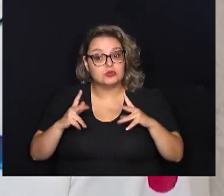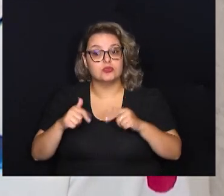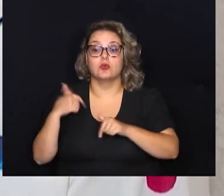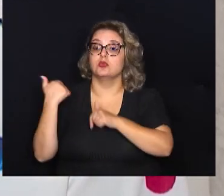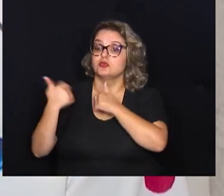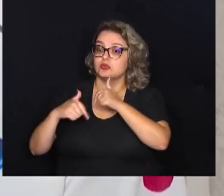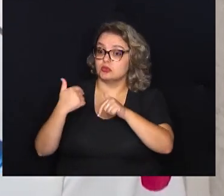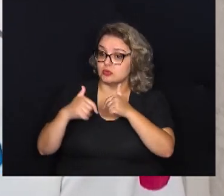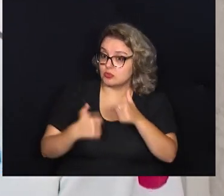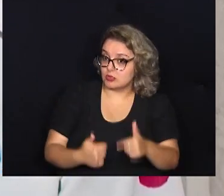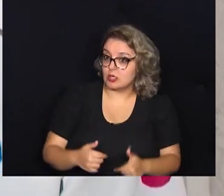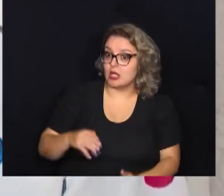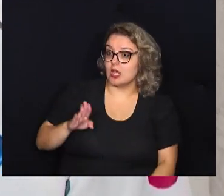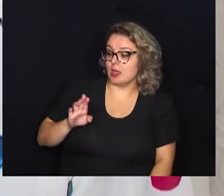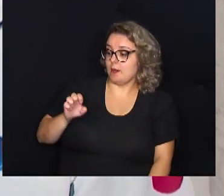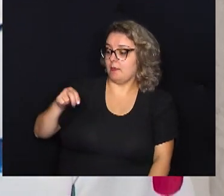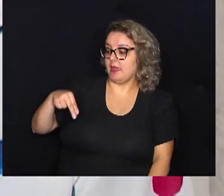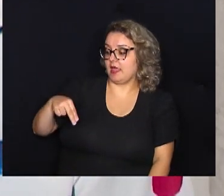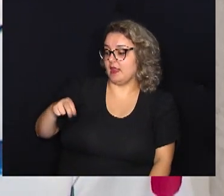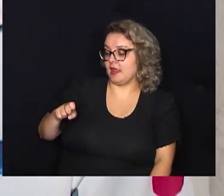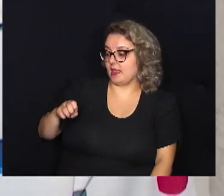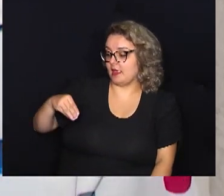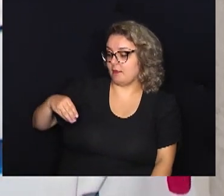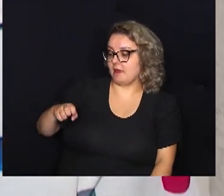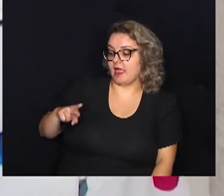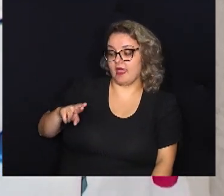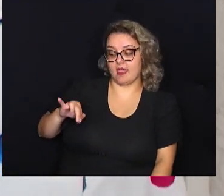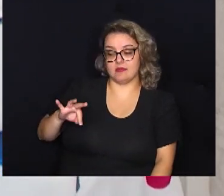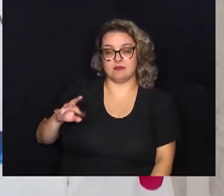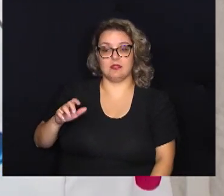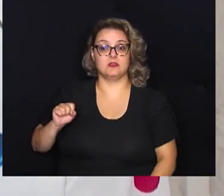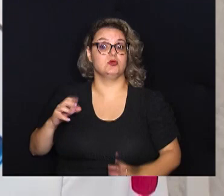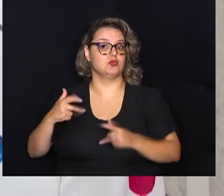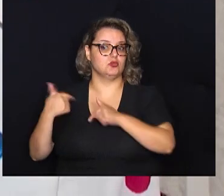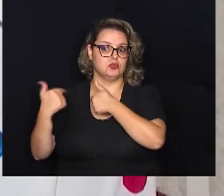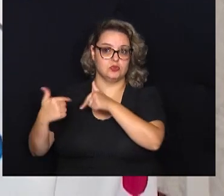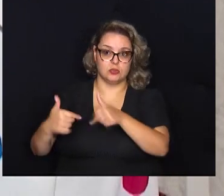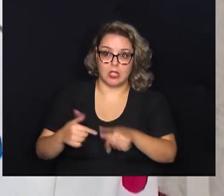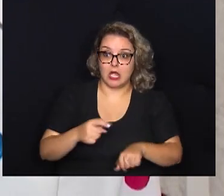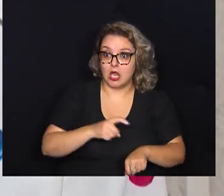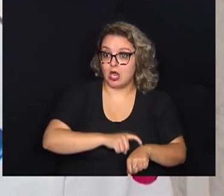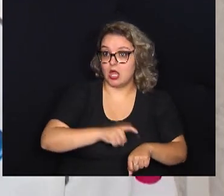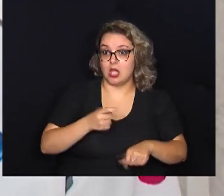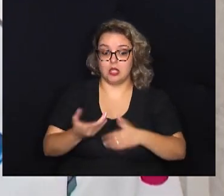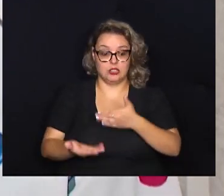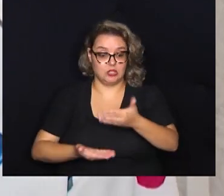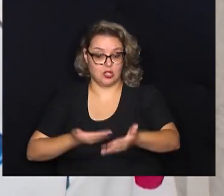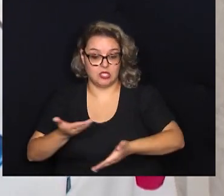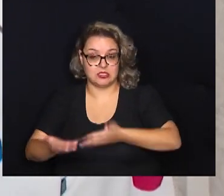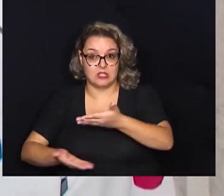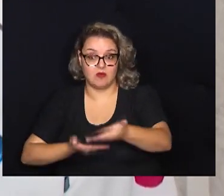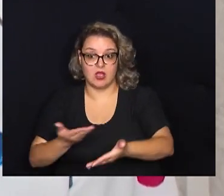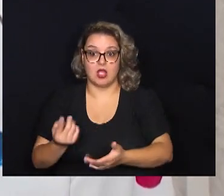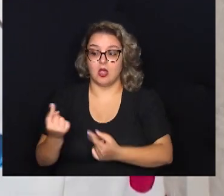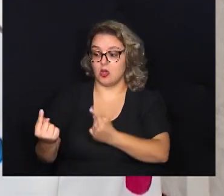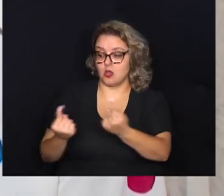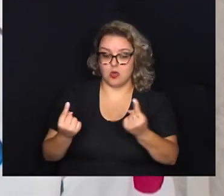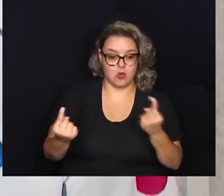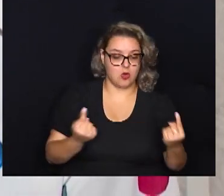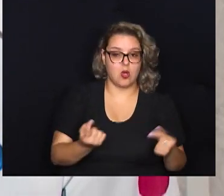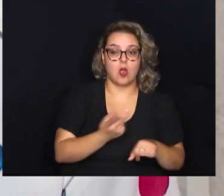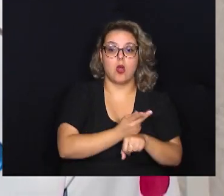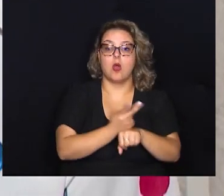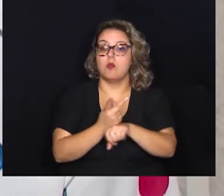trabalhava, as beneméritas todas trabalhavam, era na hora de servir, cada uma procurava